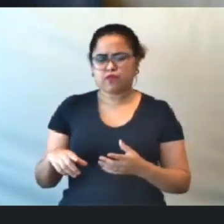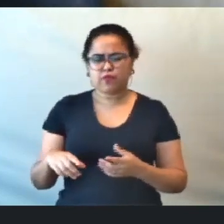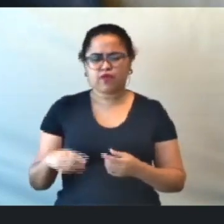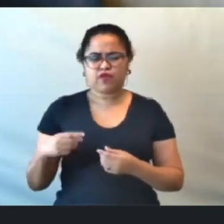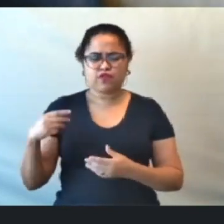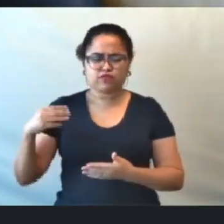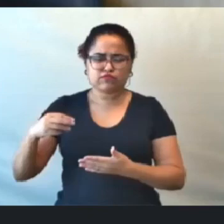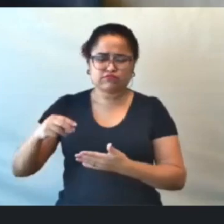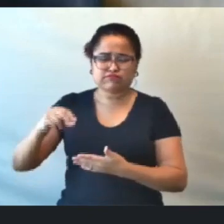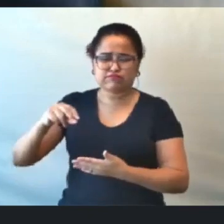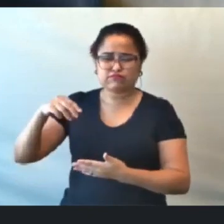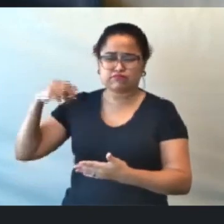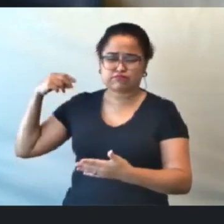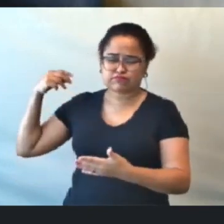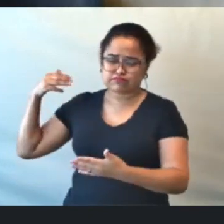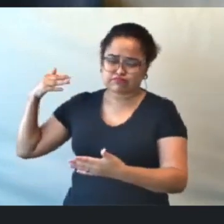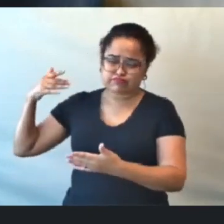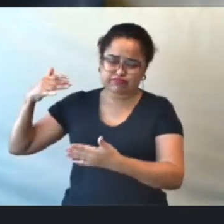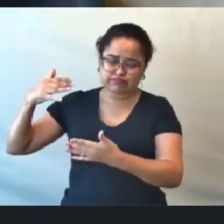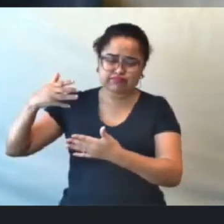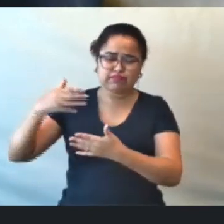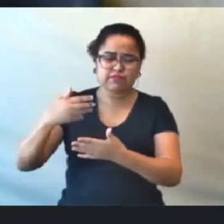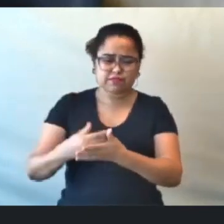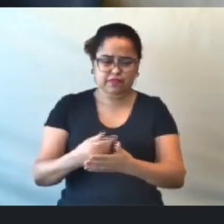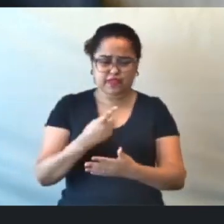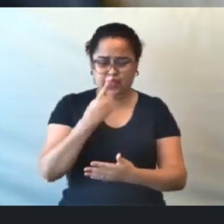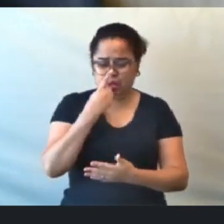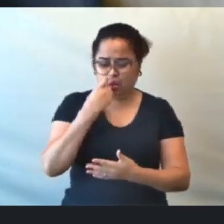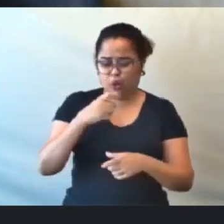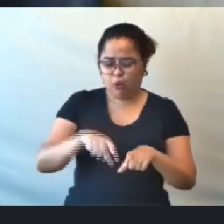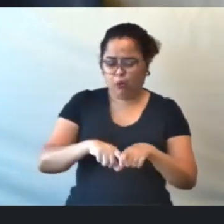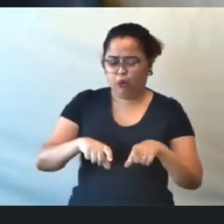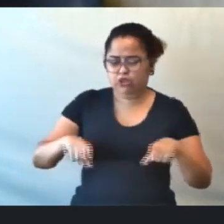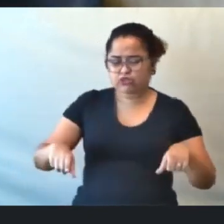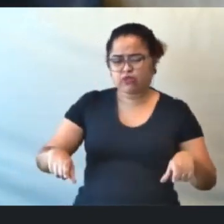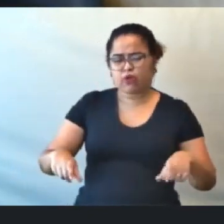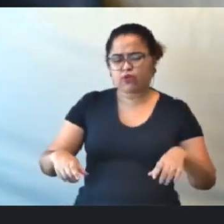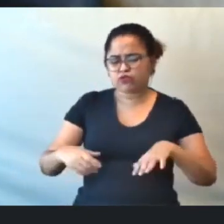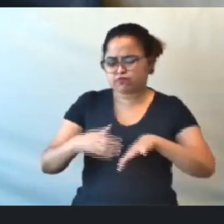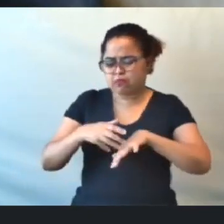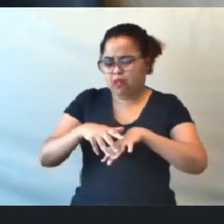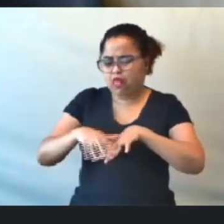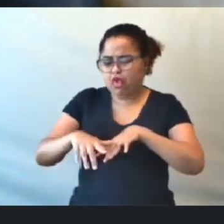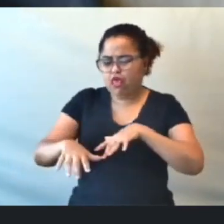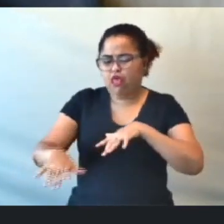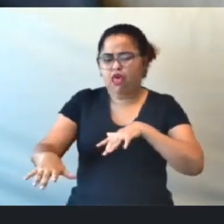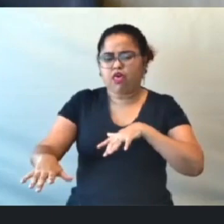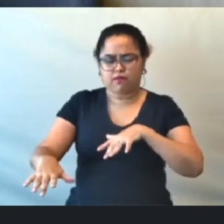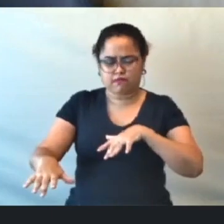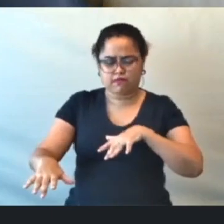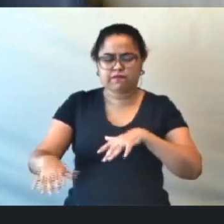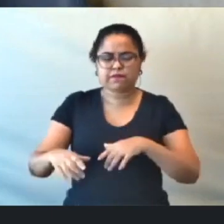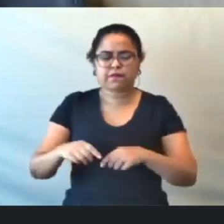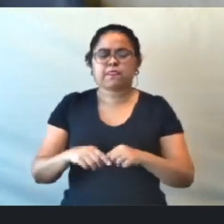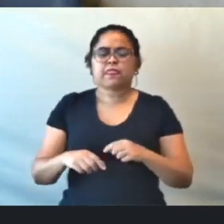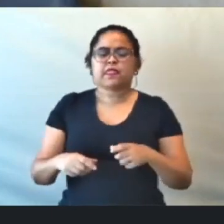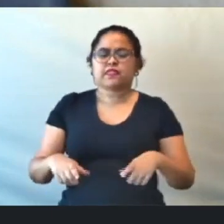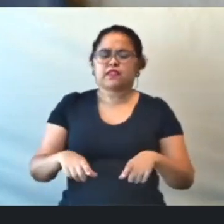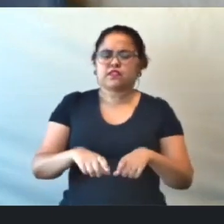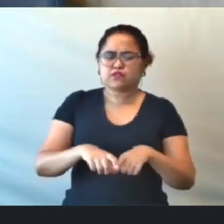continuamente. Os próprios cursos d'água têm as suas calhas contaminadas